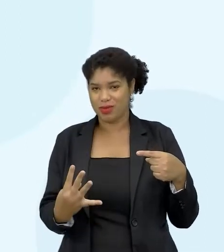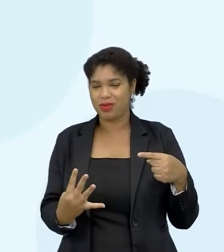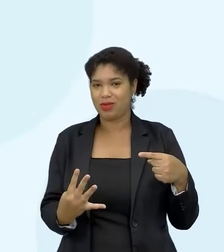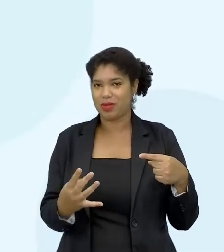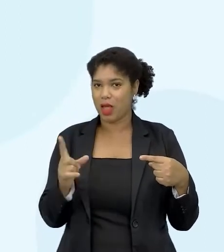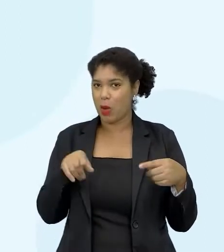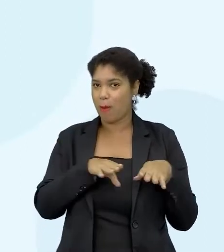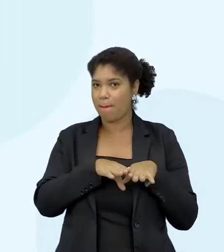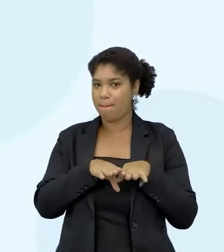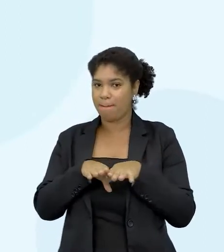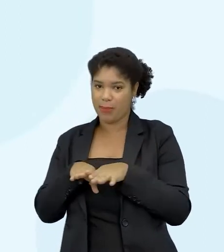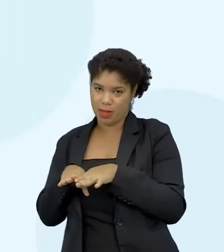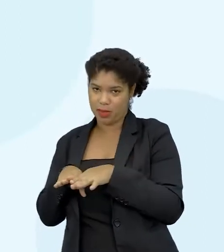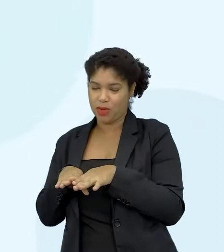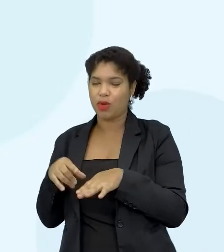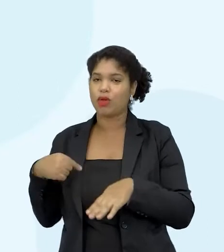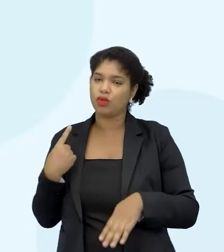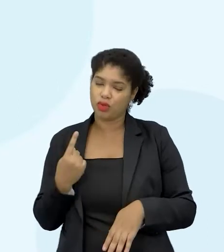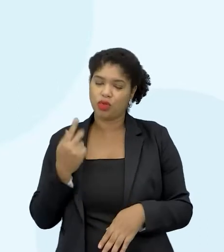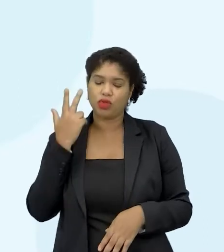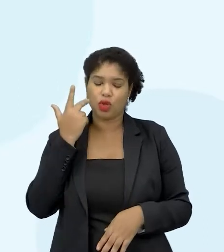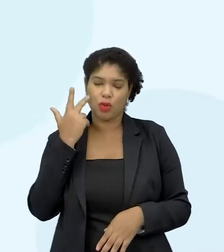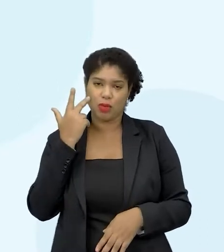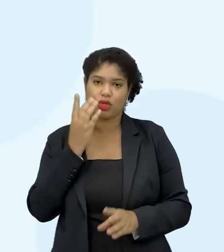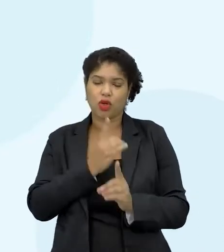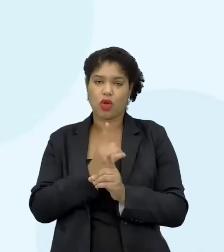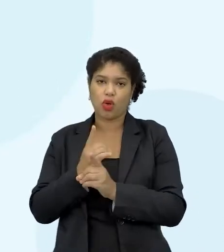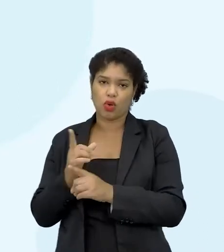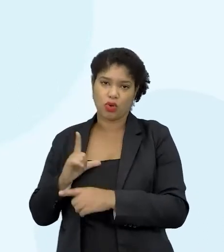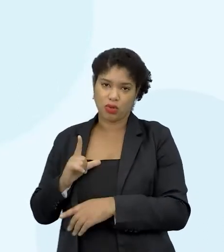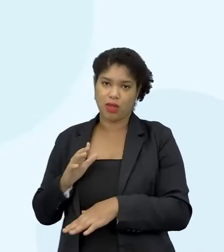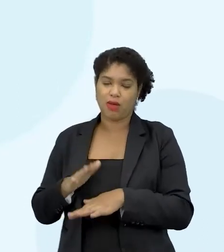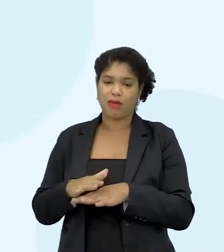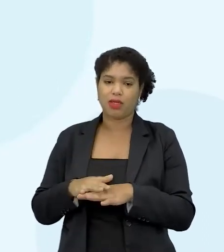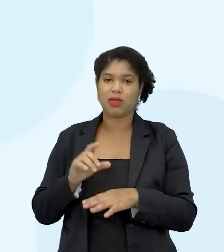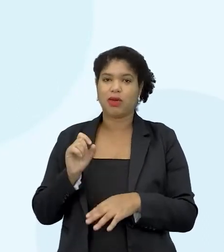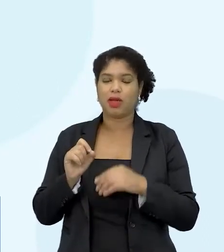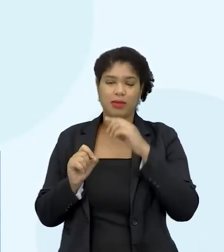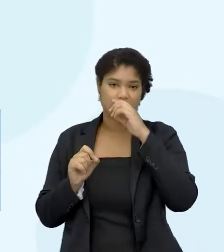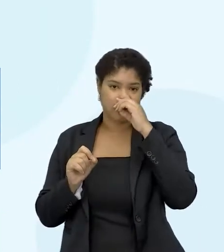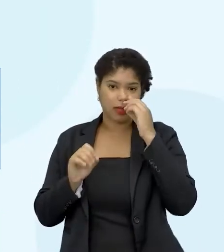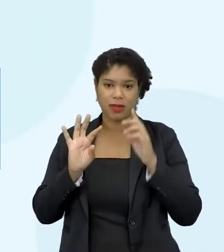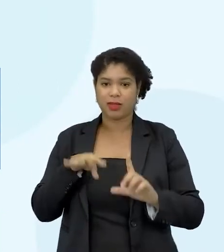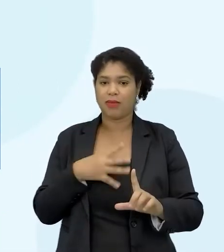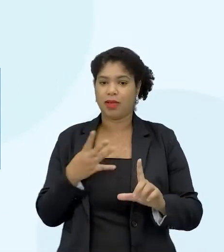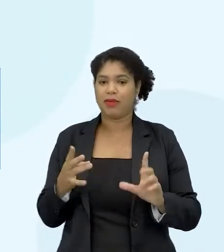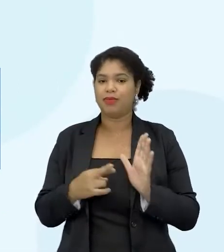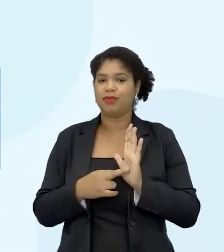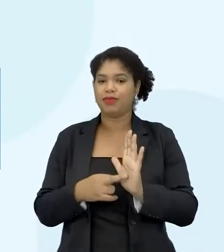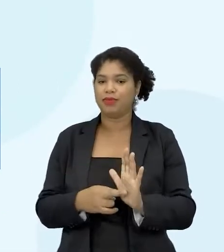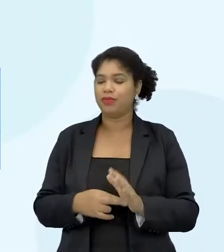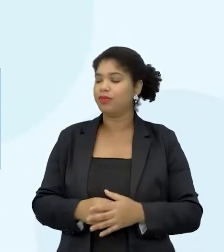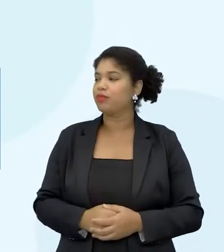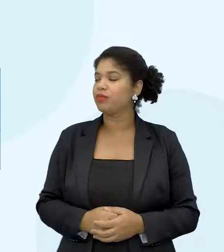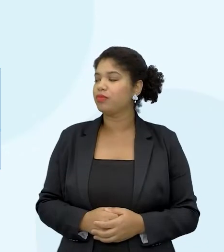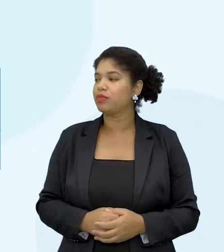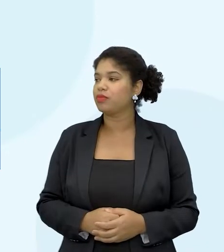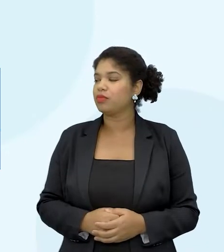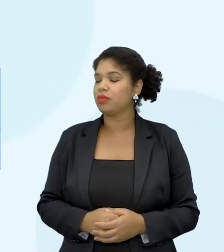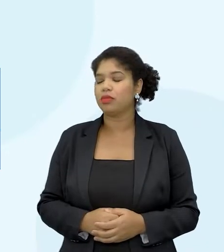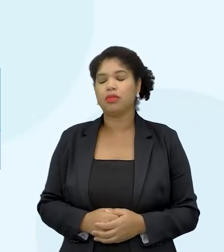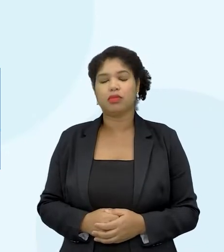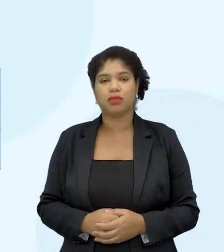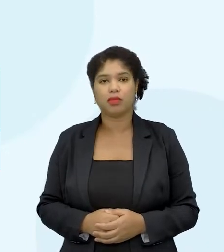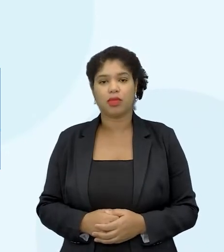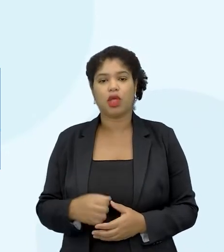Esse é o padrãozinho que a gente encontra aí fazendo uma tabela, olha lá, ó, a representação inicial por meio de uma tabela.